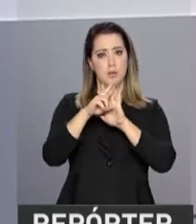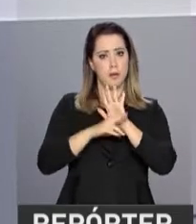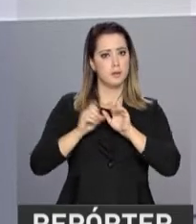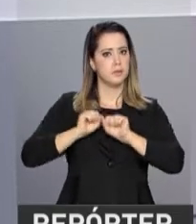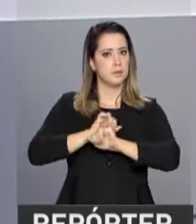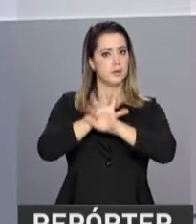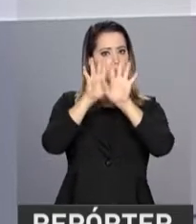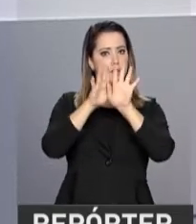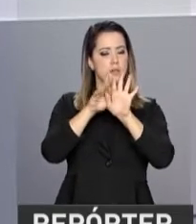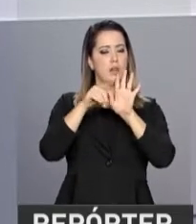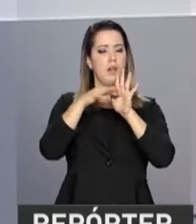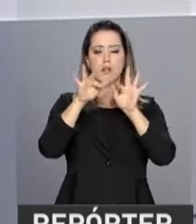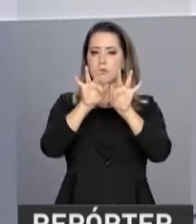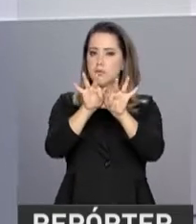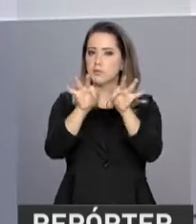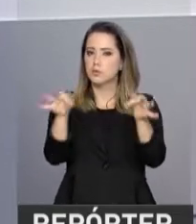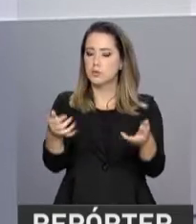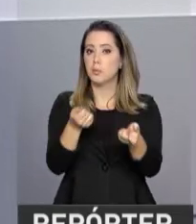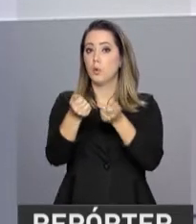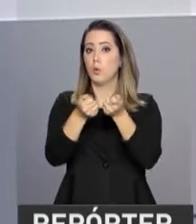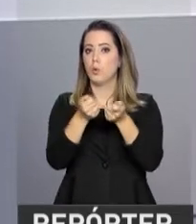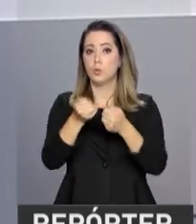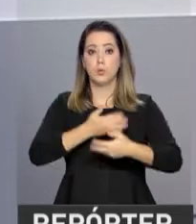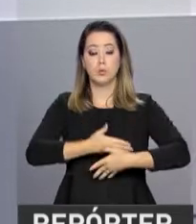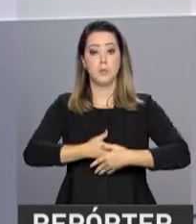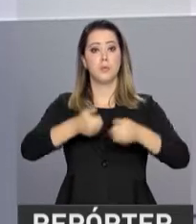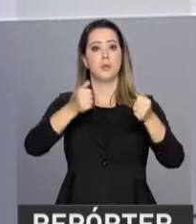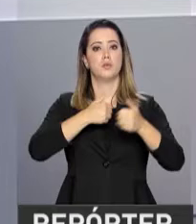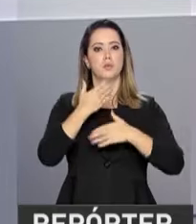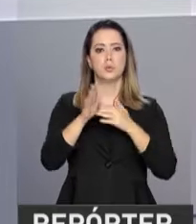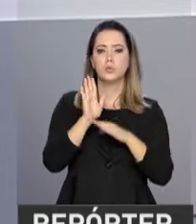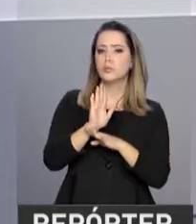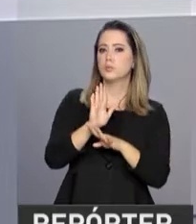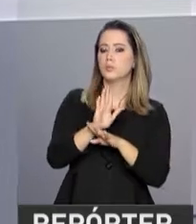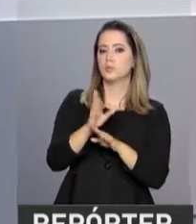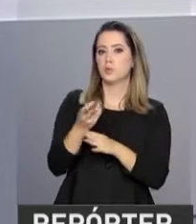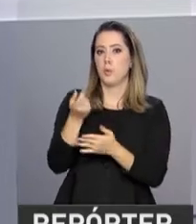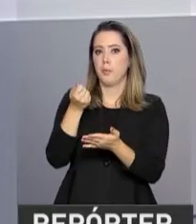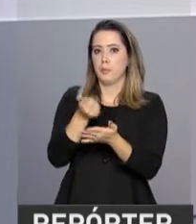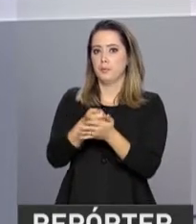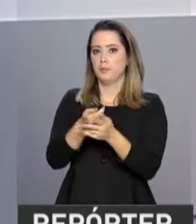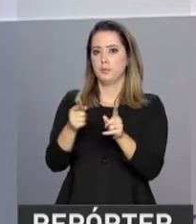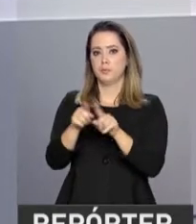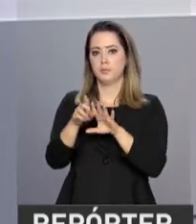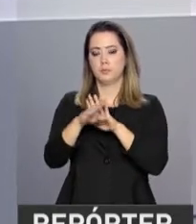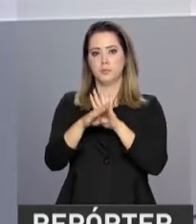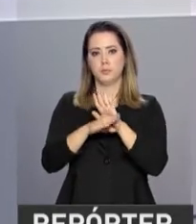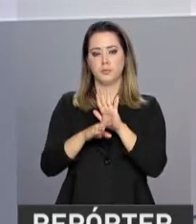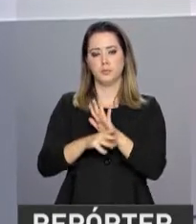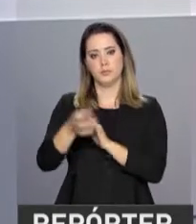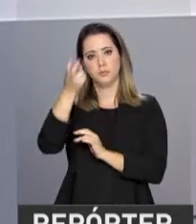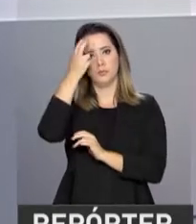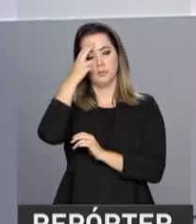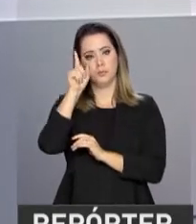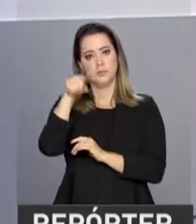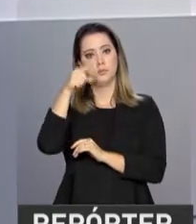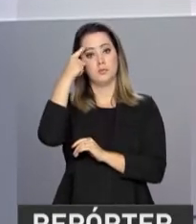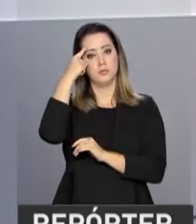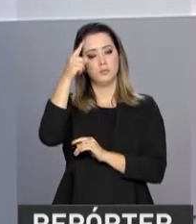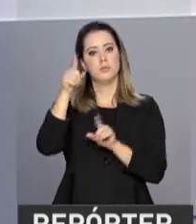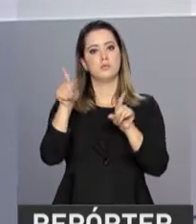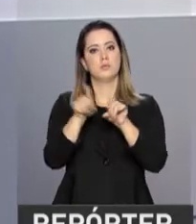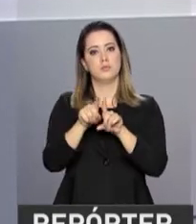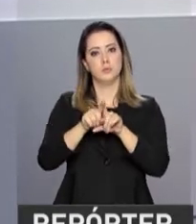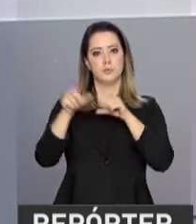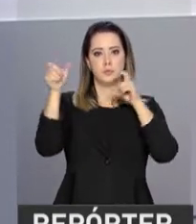burocráticas e com um controle mais eficiente nos processos de patrocínios a projetos culturais a idéia também é atrair